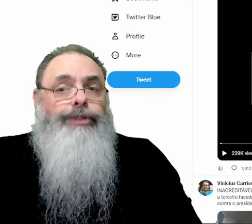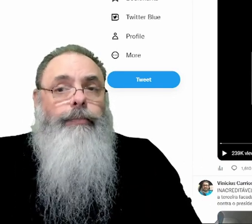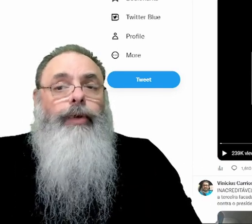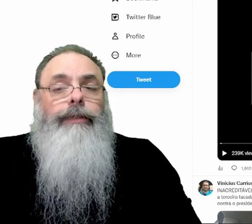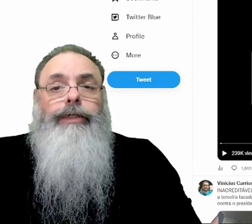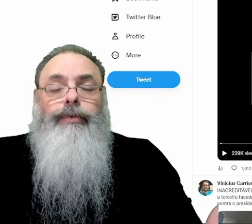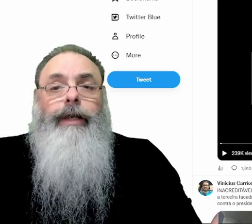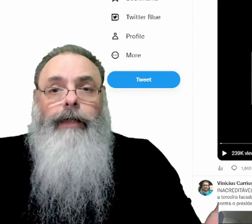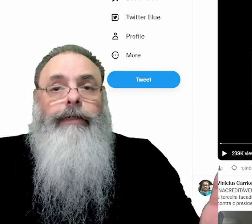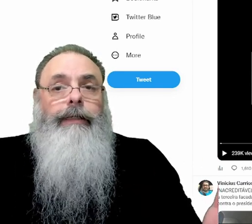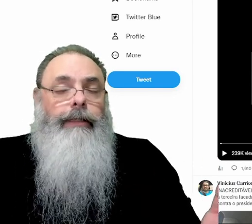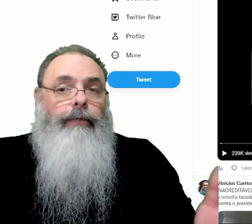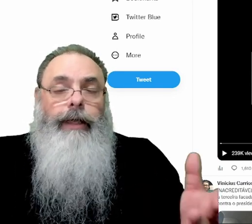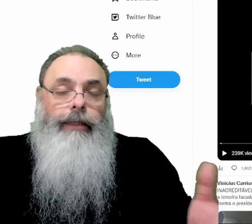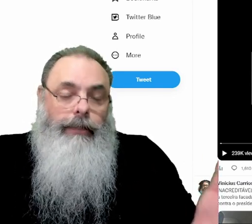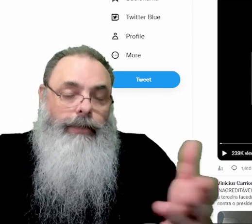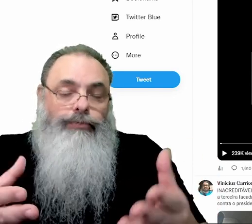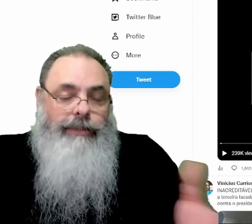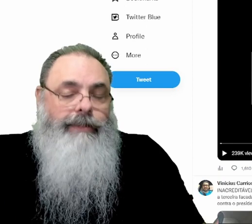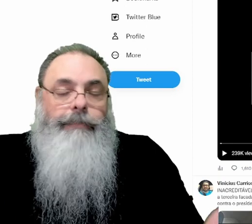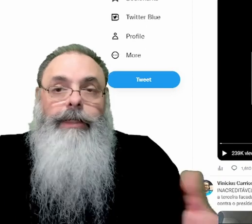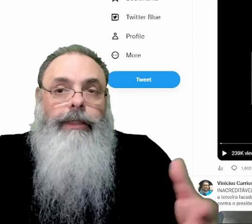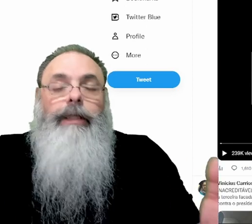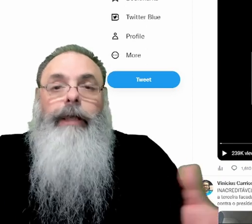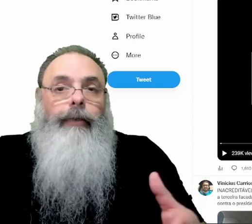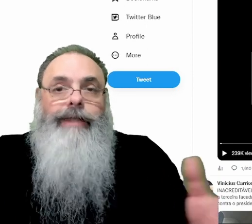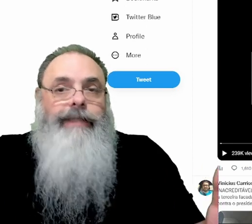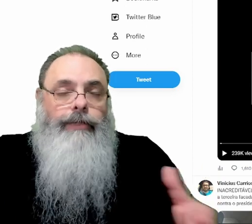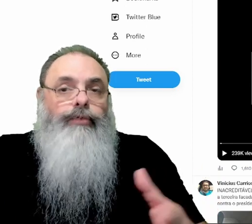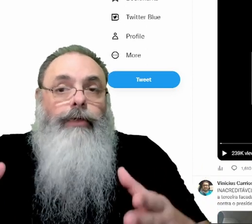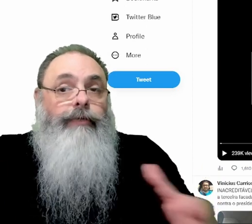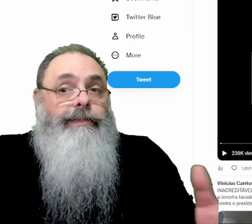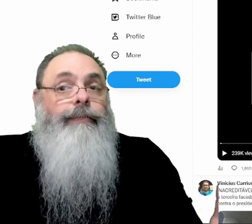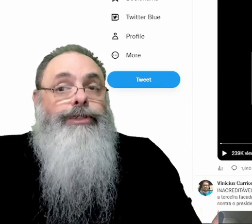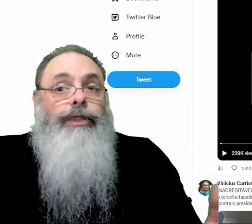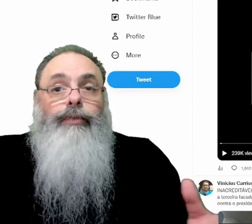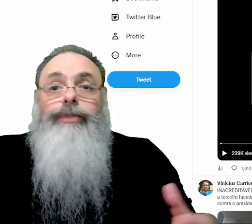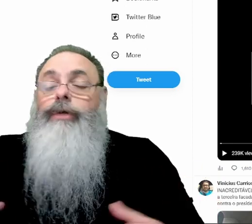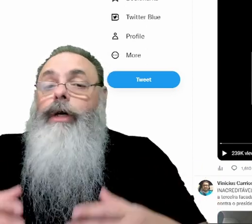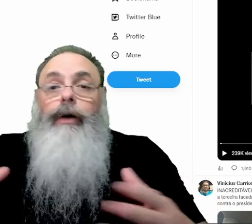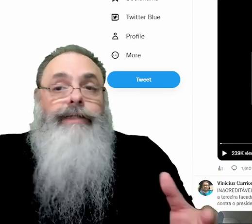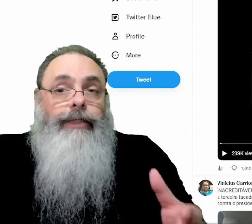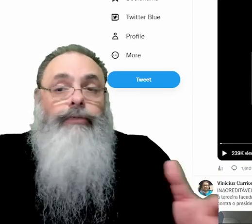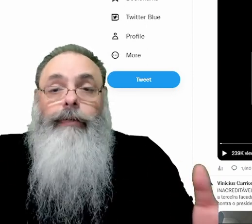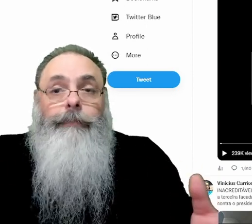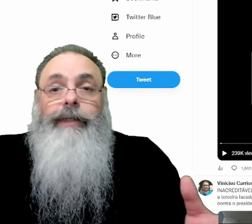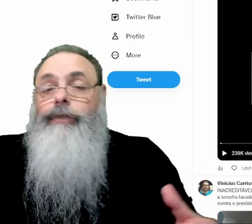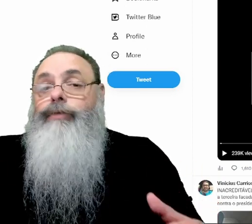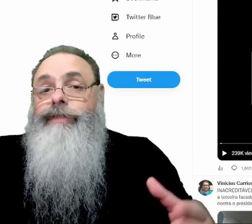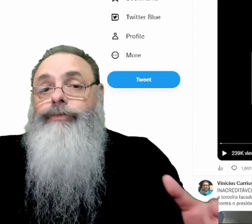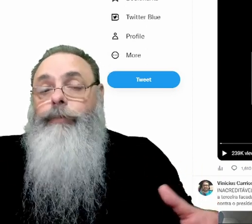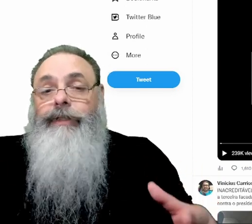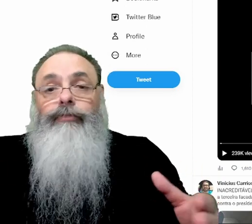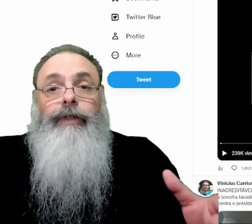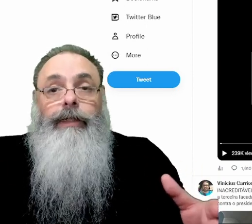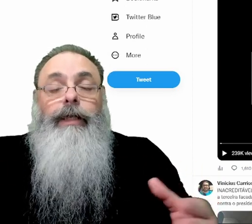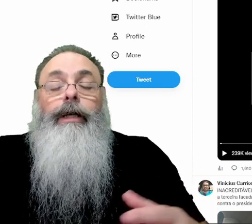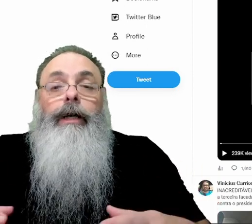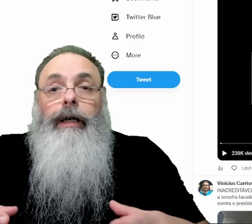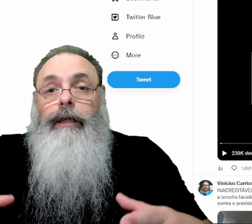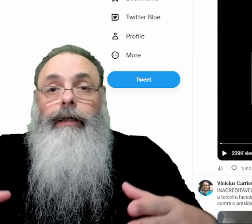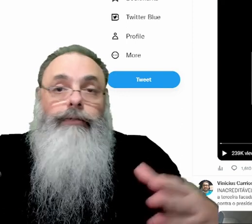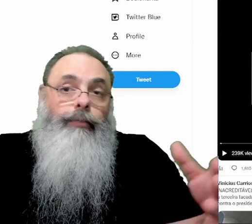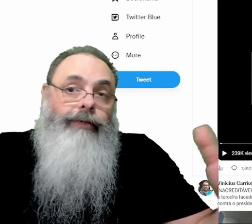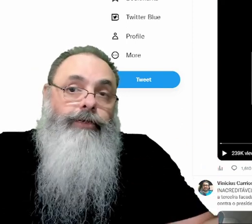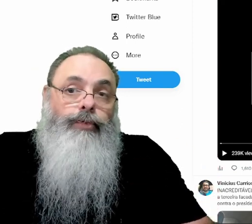recado que eu acho importante. O recado que ele deu é aquele que eu já sabia, que é o Exército, não vai se mexer com isso. O Exército não é para isso. O Exército é para defender